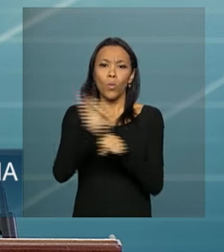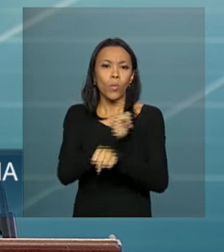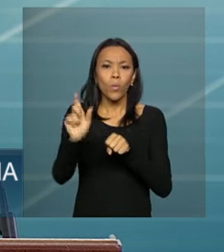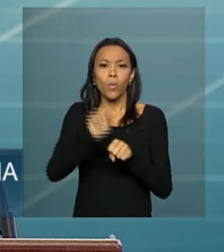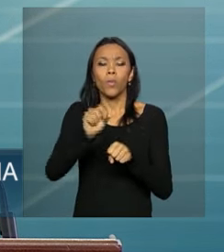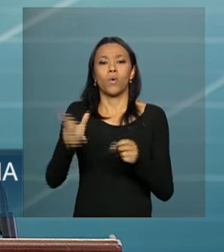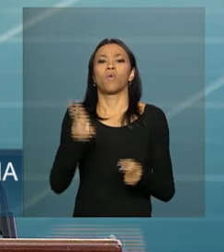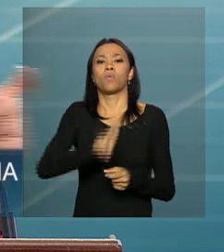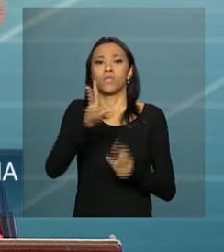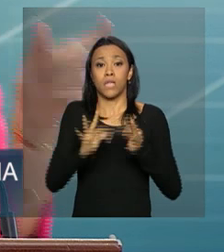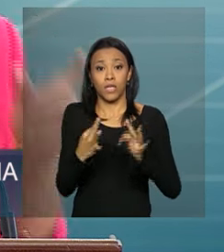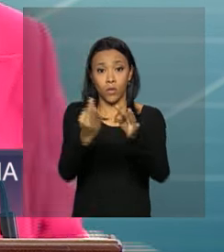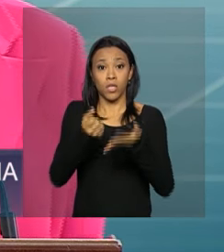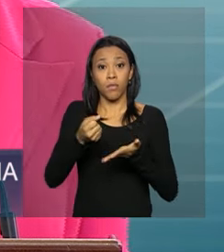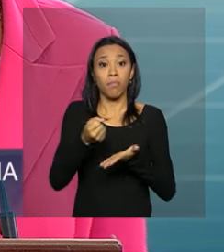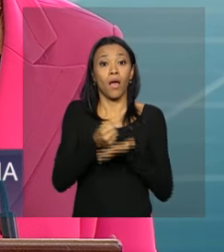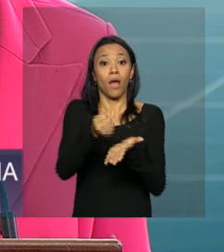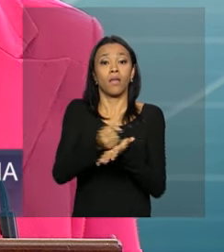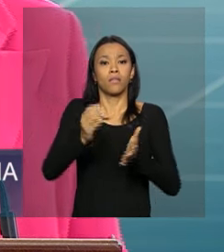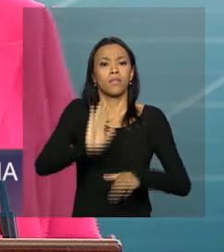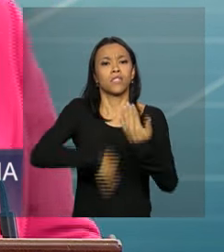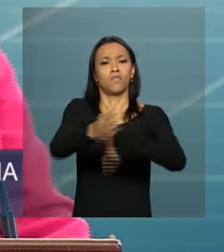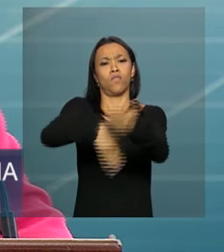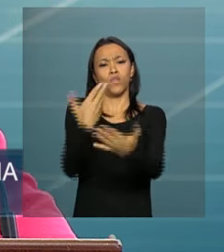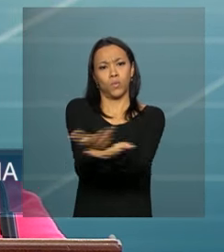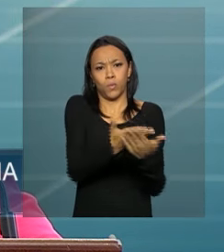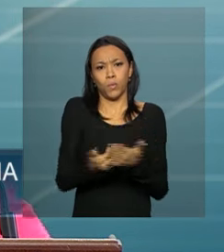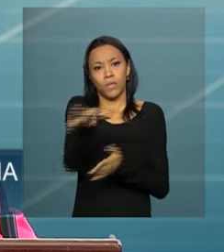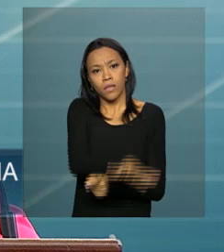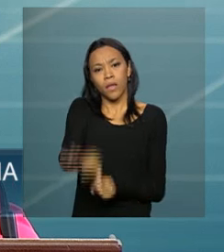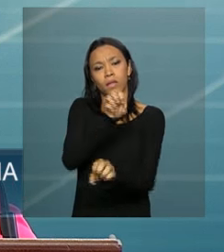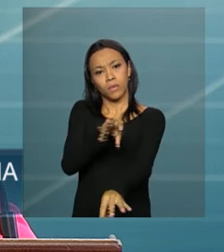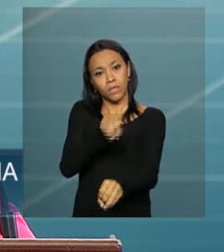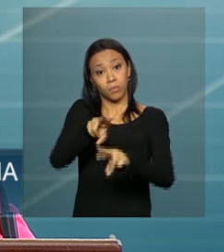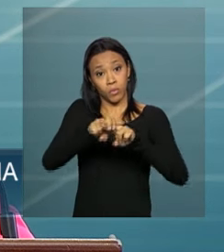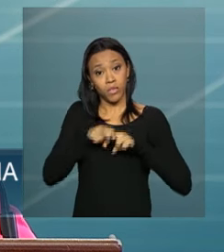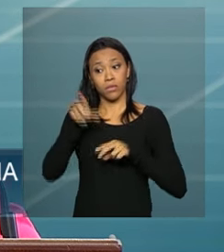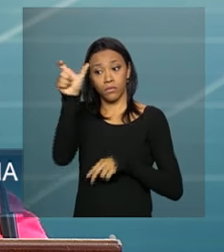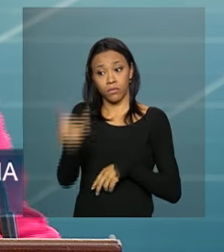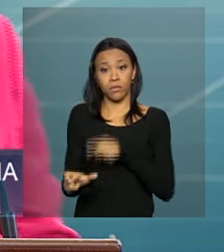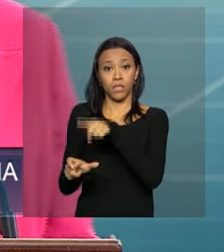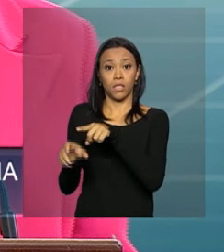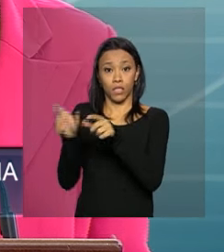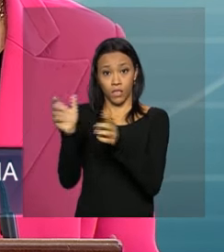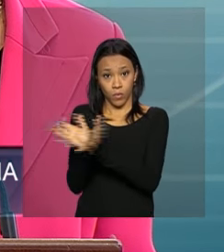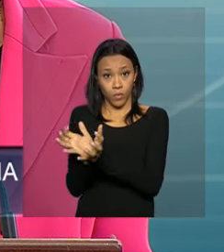também, nessa área, o Senai terá uma importância muito grande.